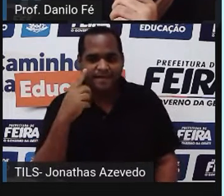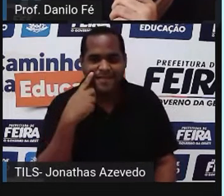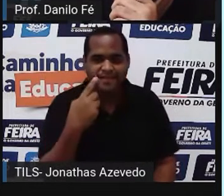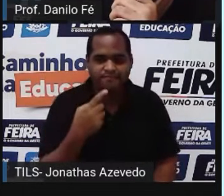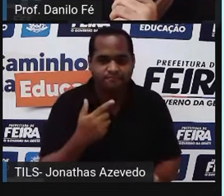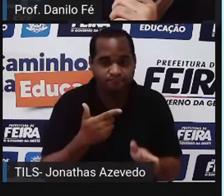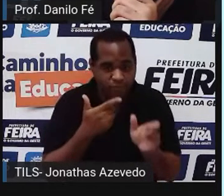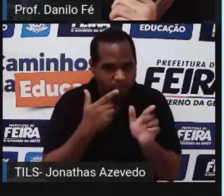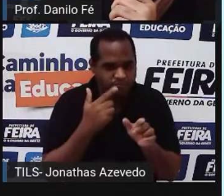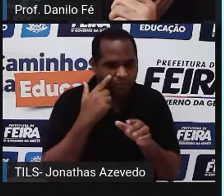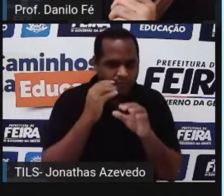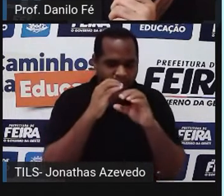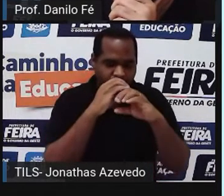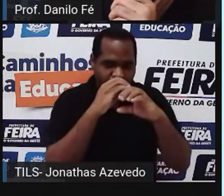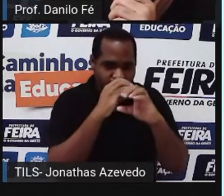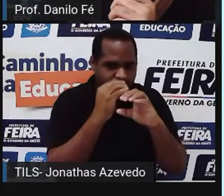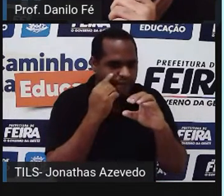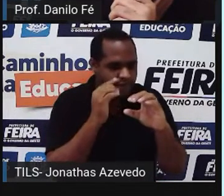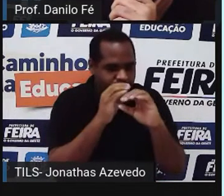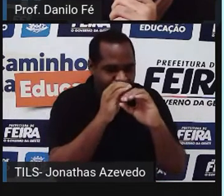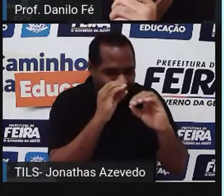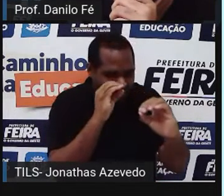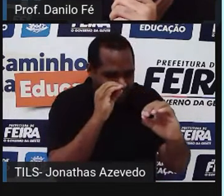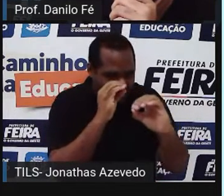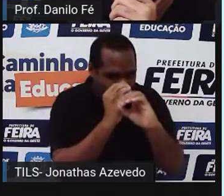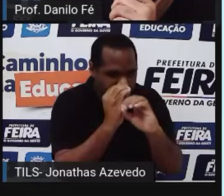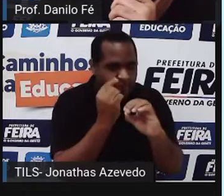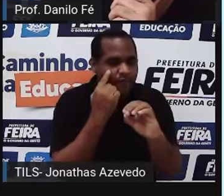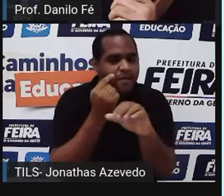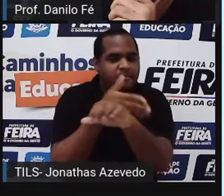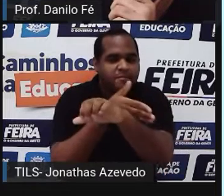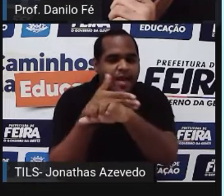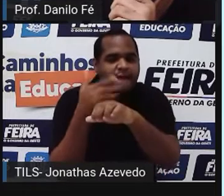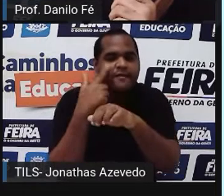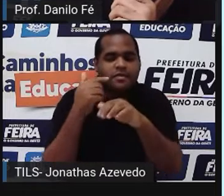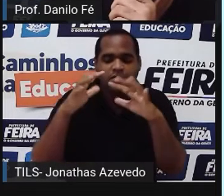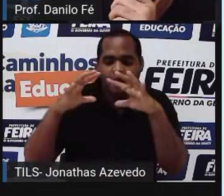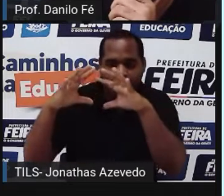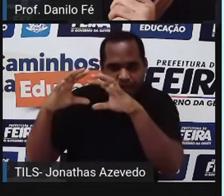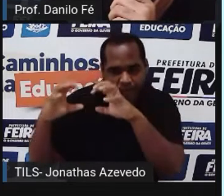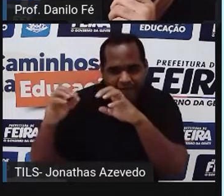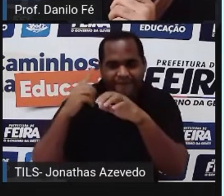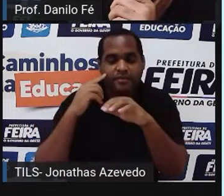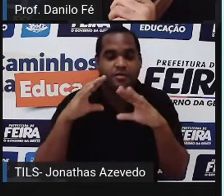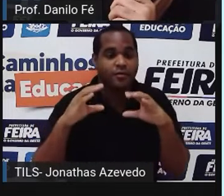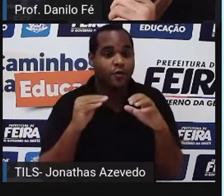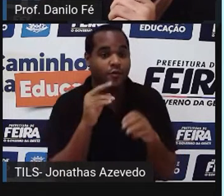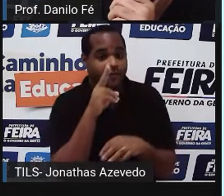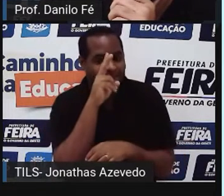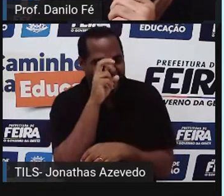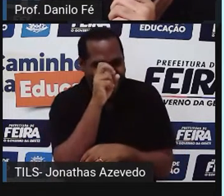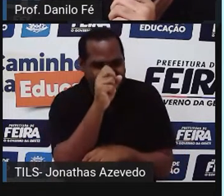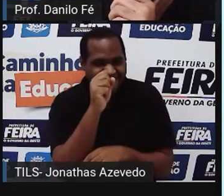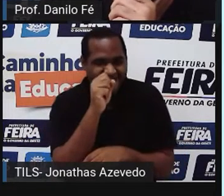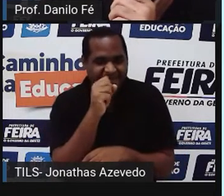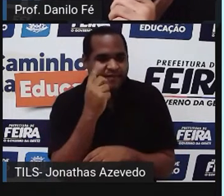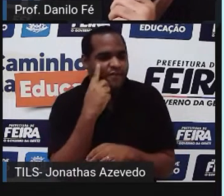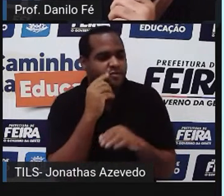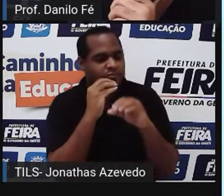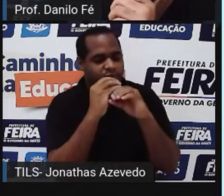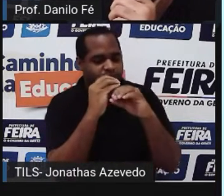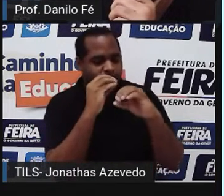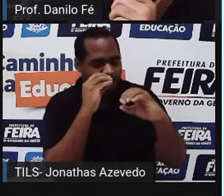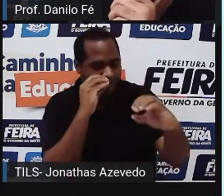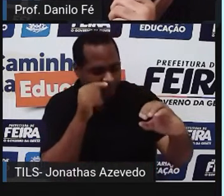escandinavos, eles vestiam aquelas roupas brancas, se intocavam na neve e ficavam atacando soldados